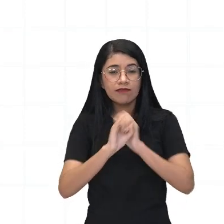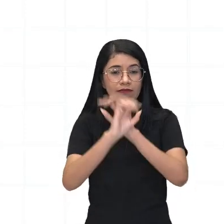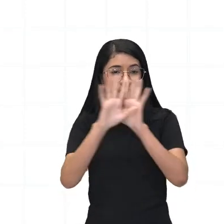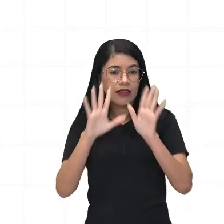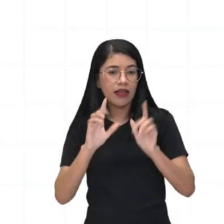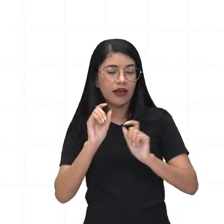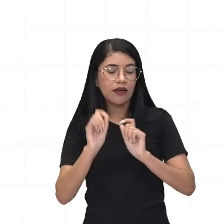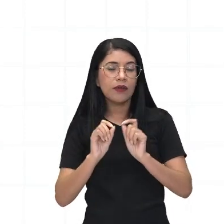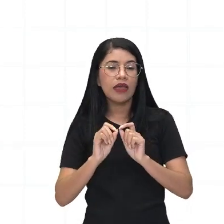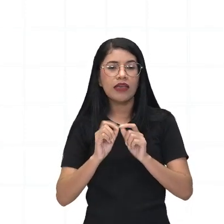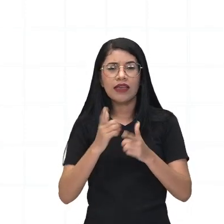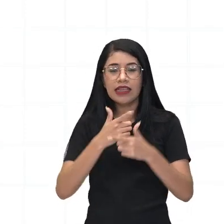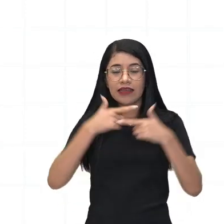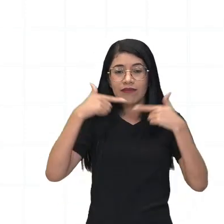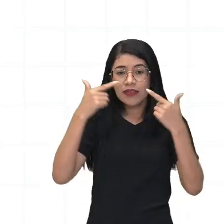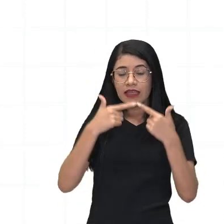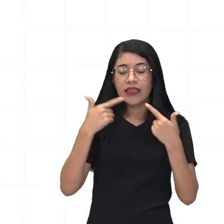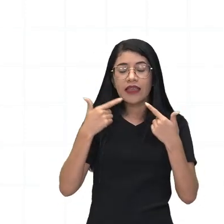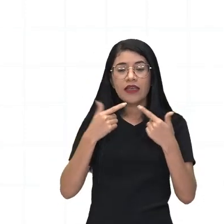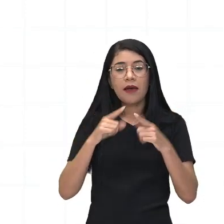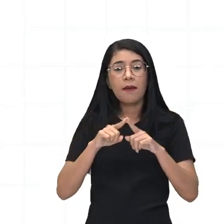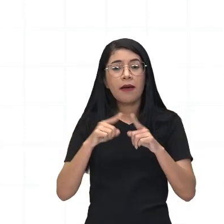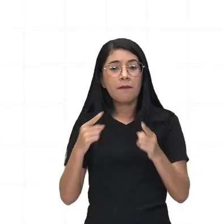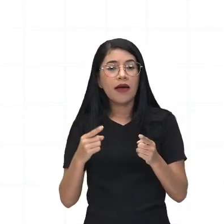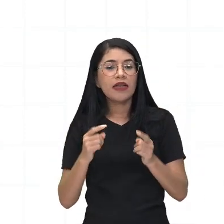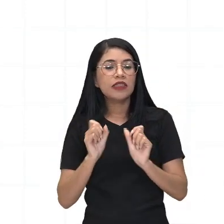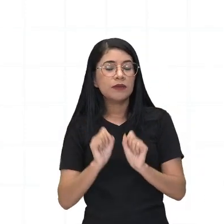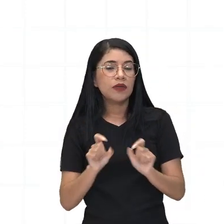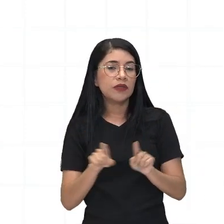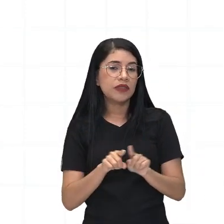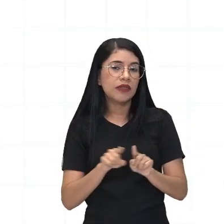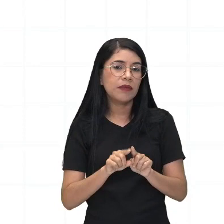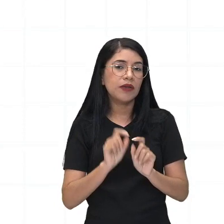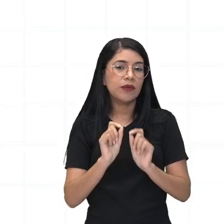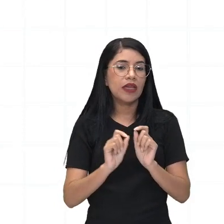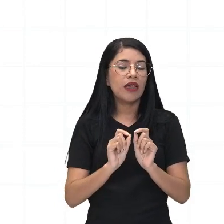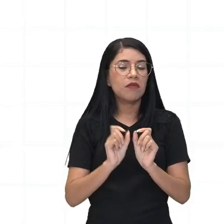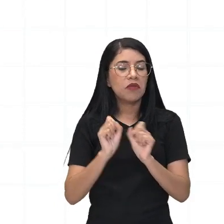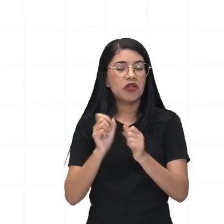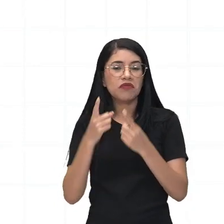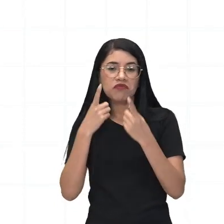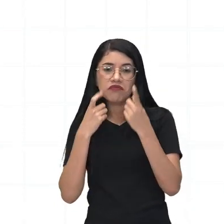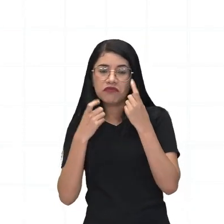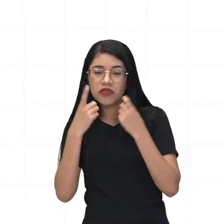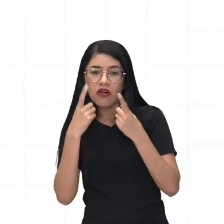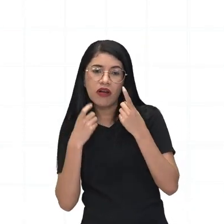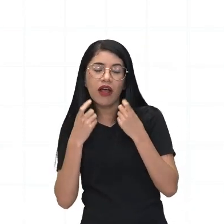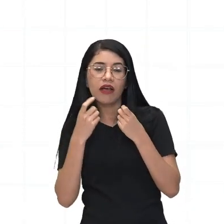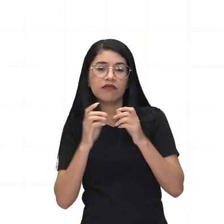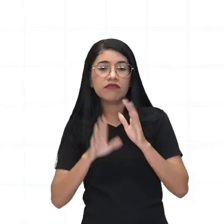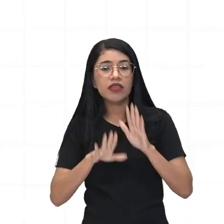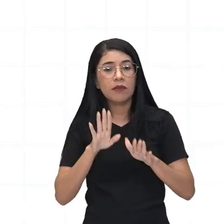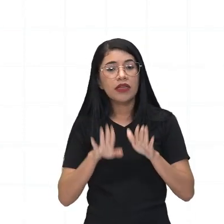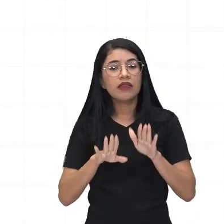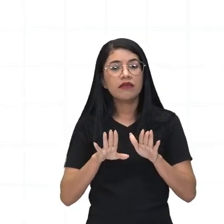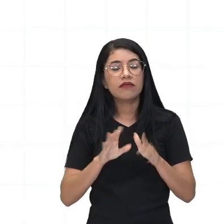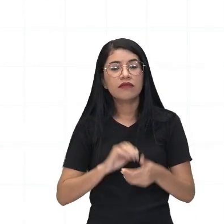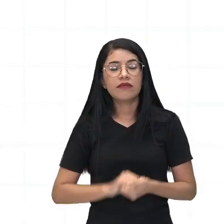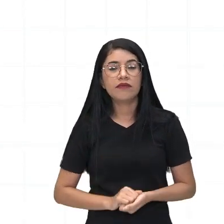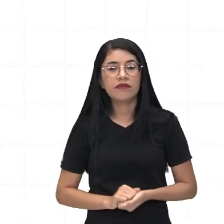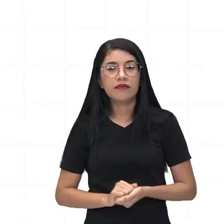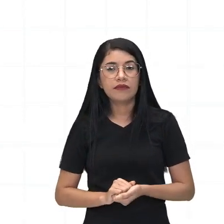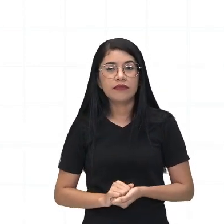faz tanto feliz, mas em alguma situação pode ser que o faça derramar pranto, chorar, correto?